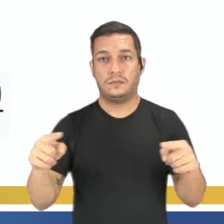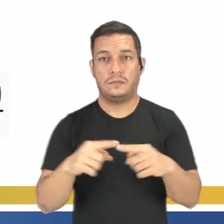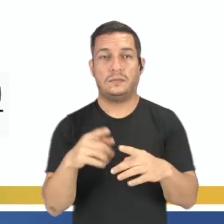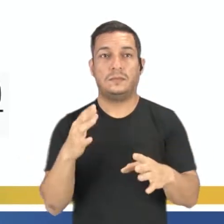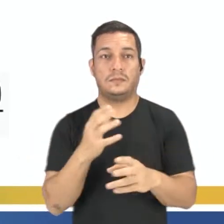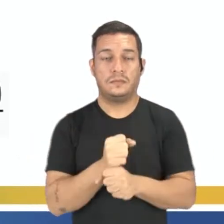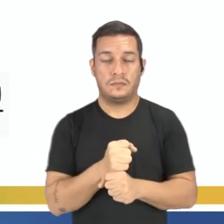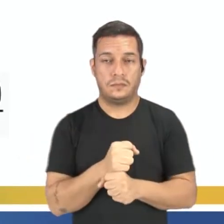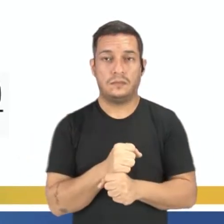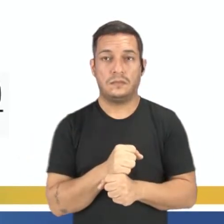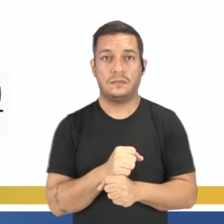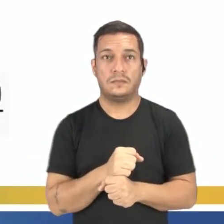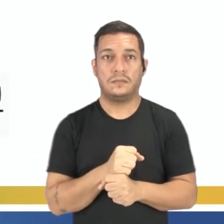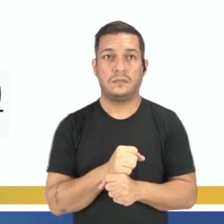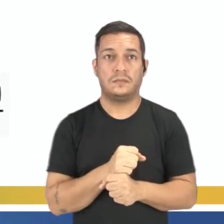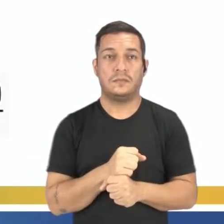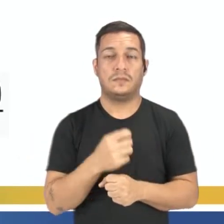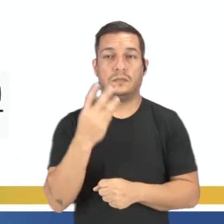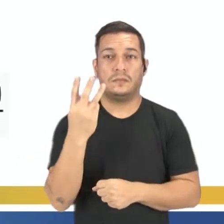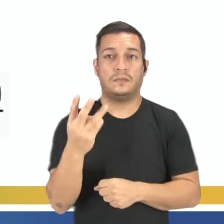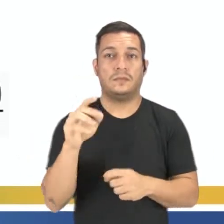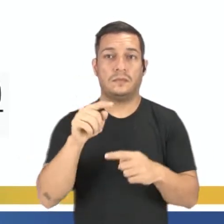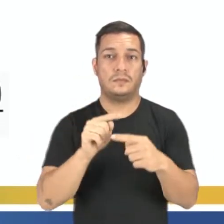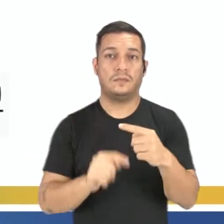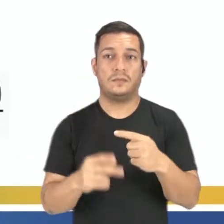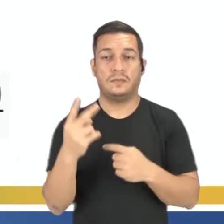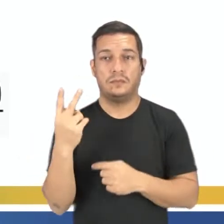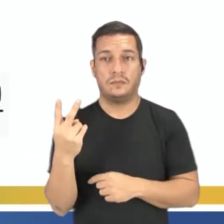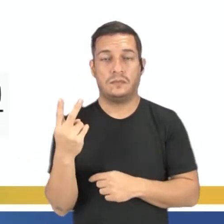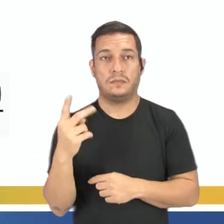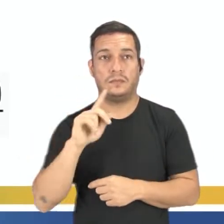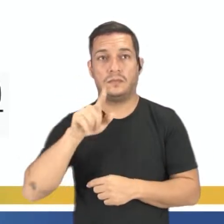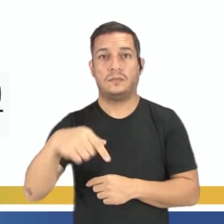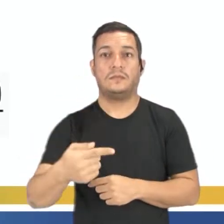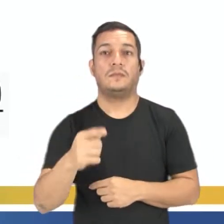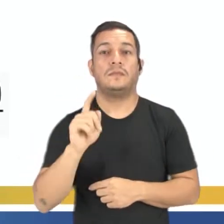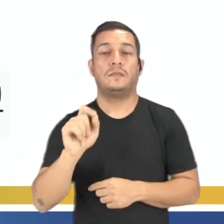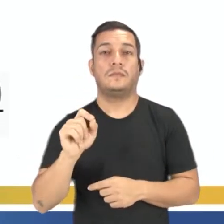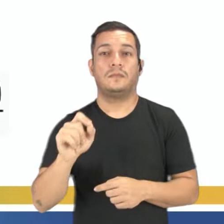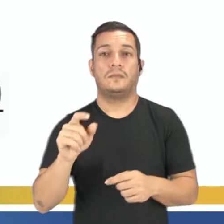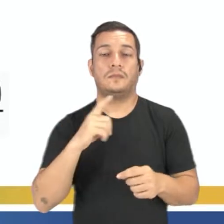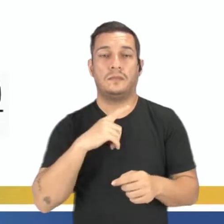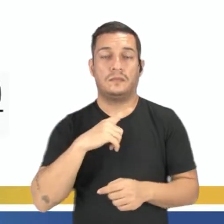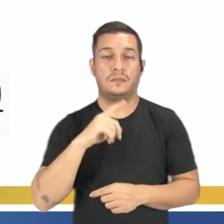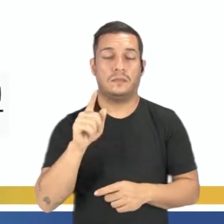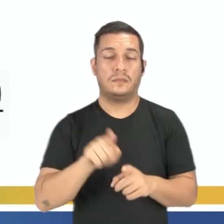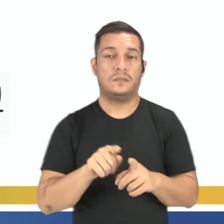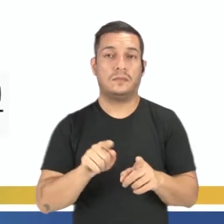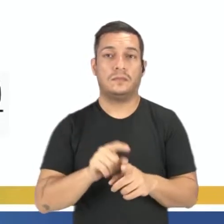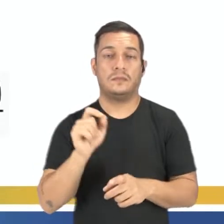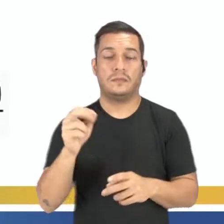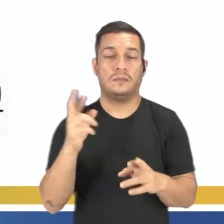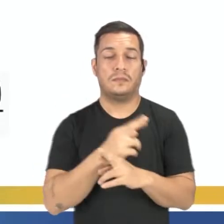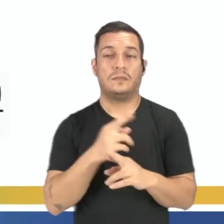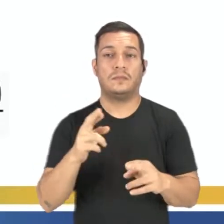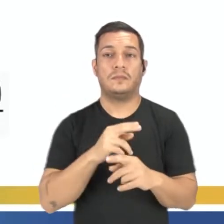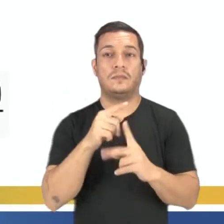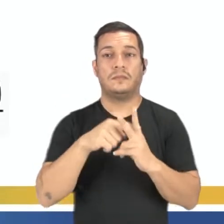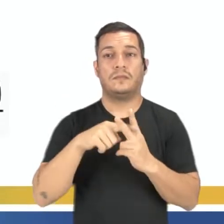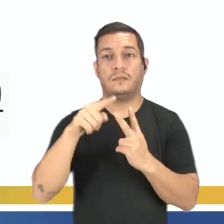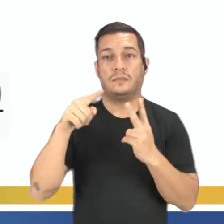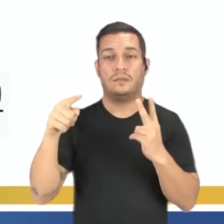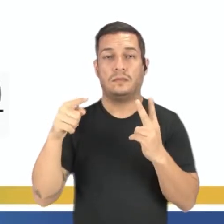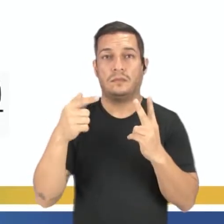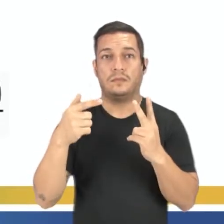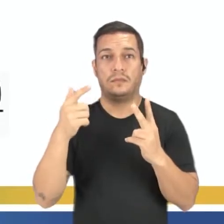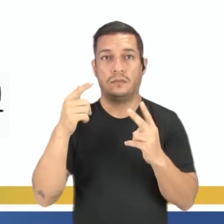calcular o semiperímetro, somar os 3 lados e dividir por 2, e depois vamos assim trabalhar na relação com a raiz